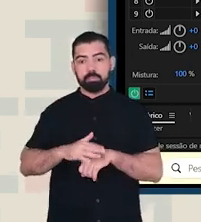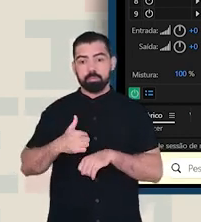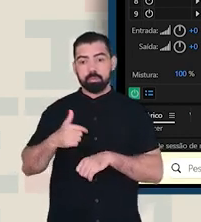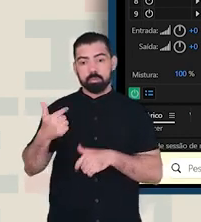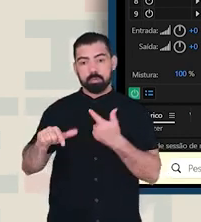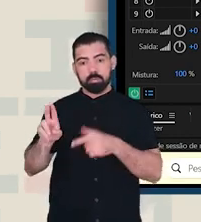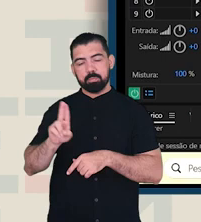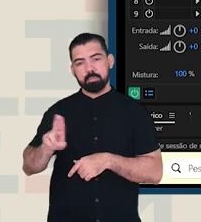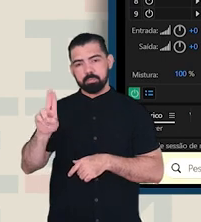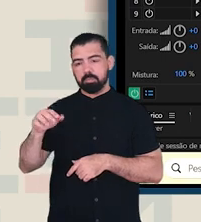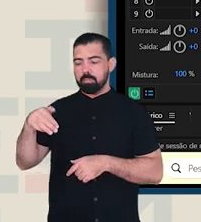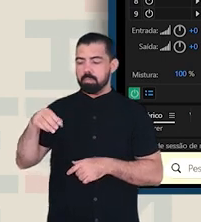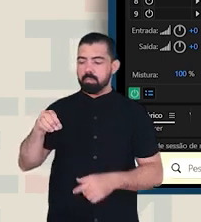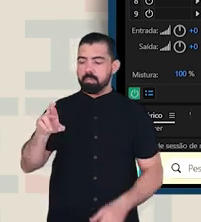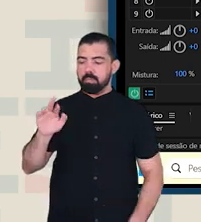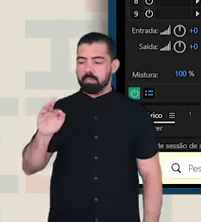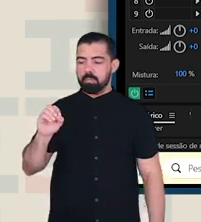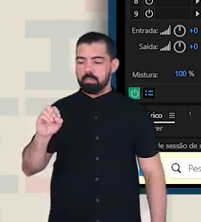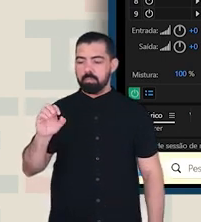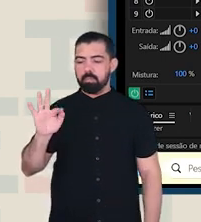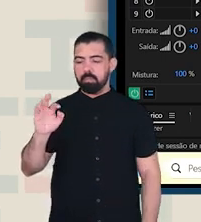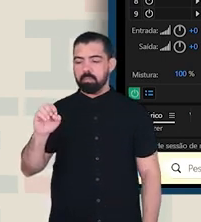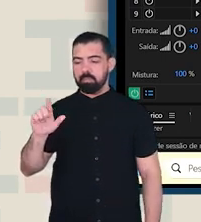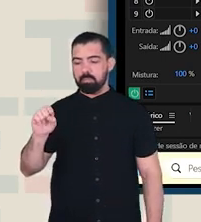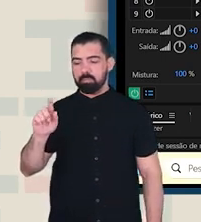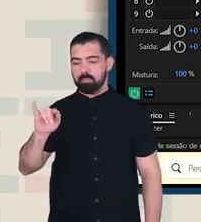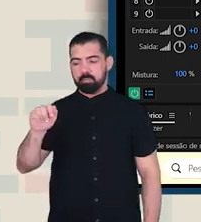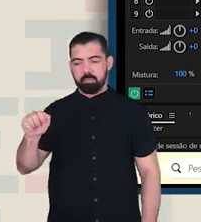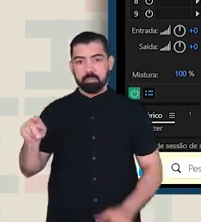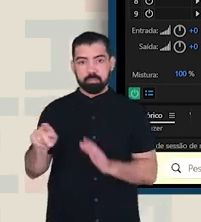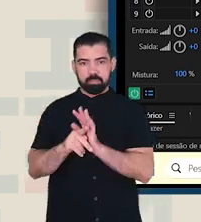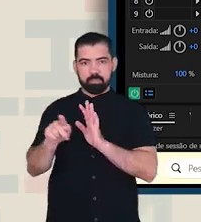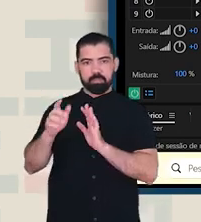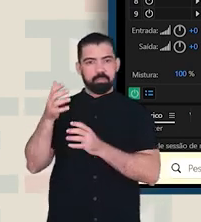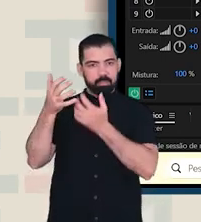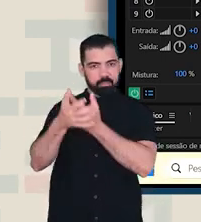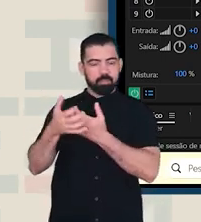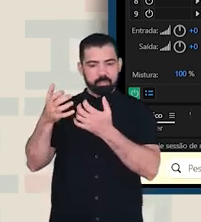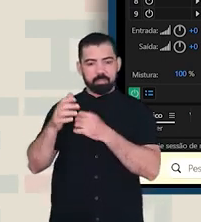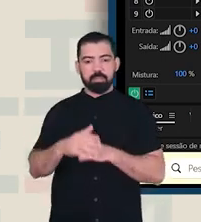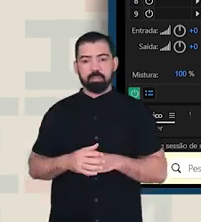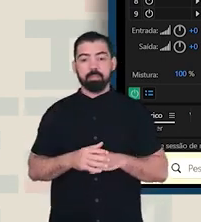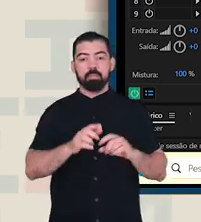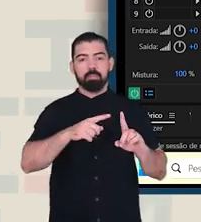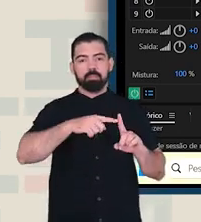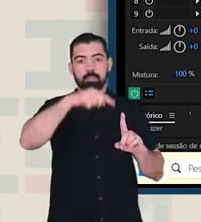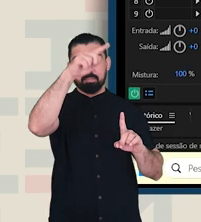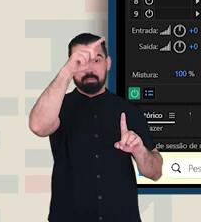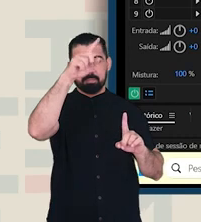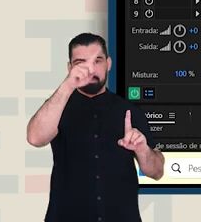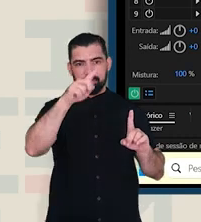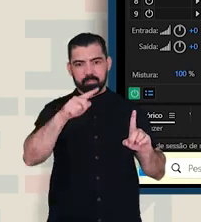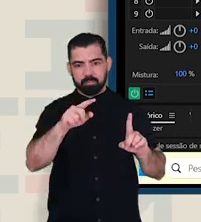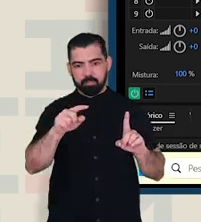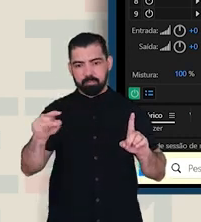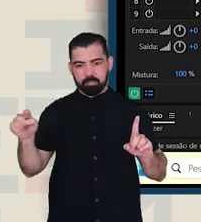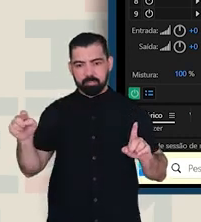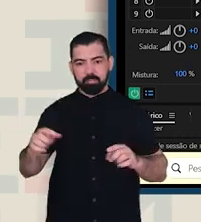com a morfologia da faixa, certo? Então, ataque, um pequeno decay,